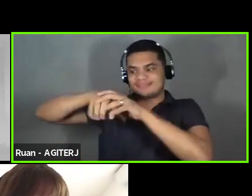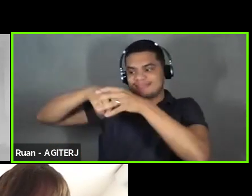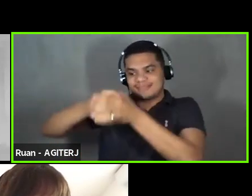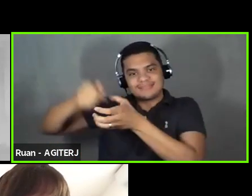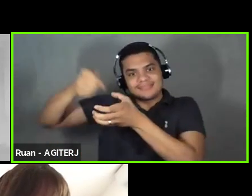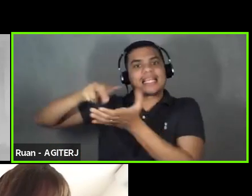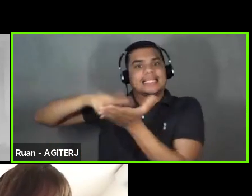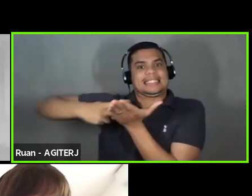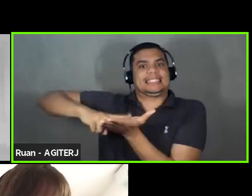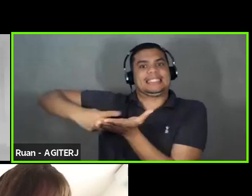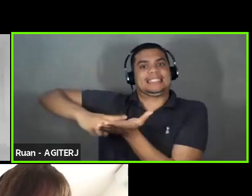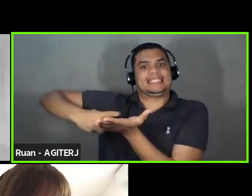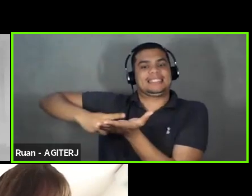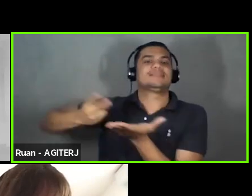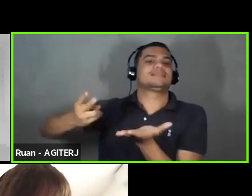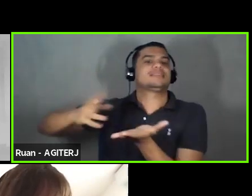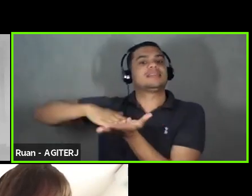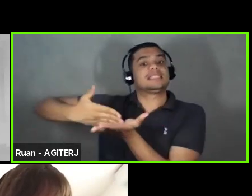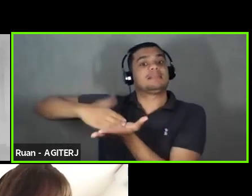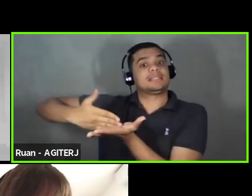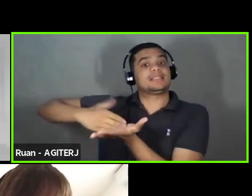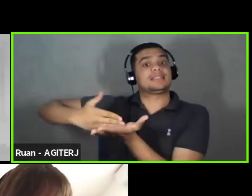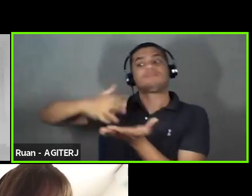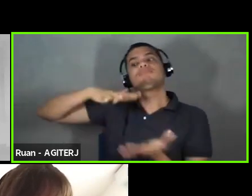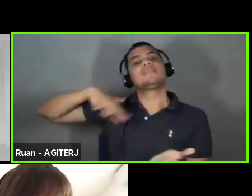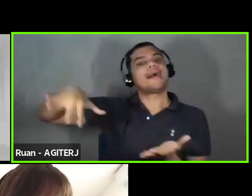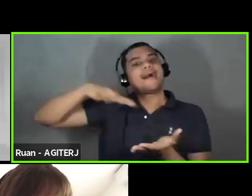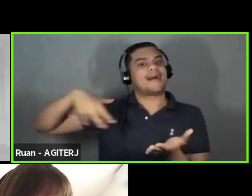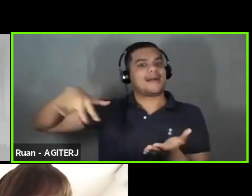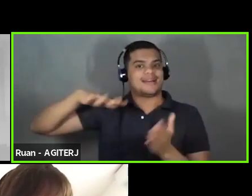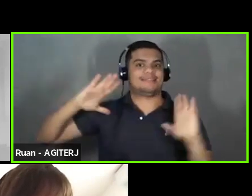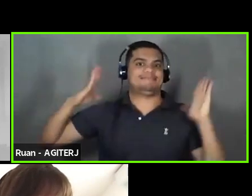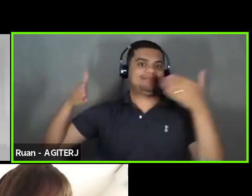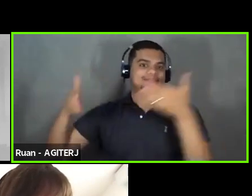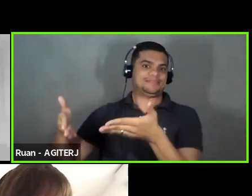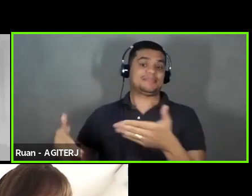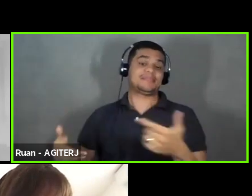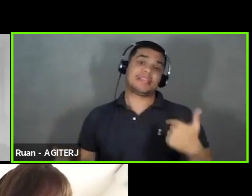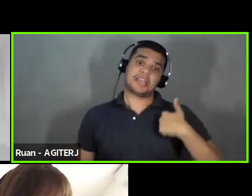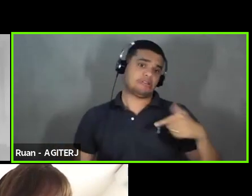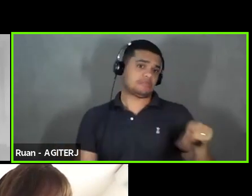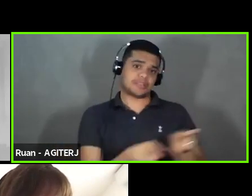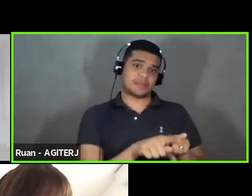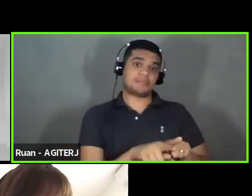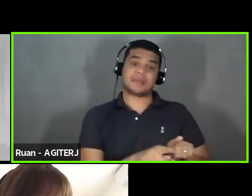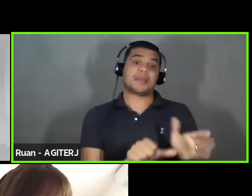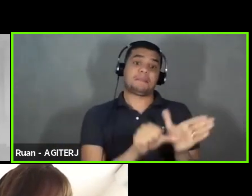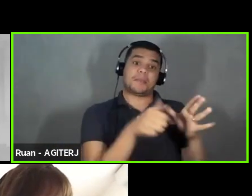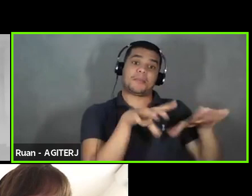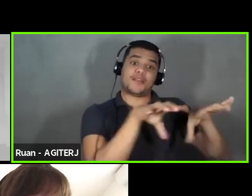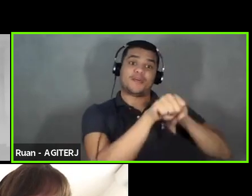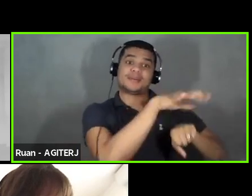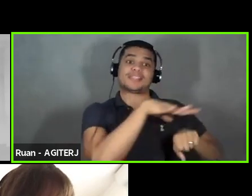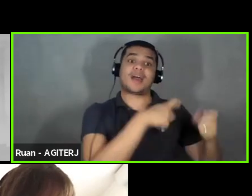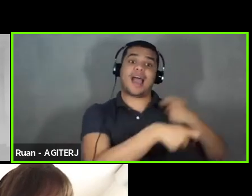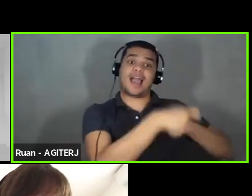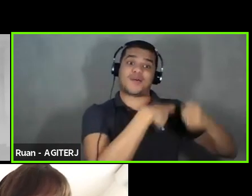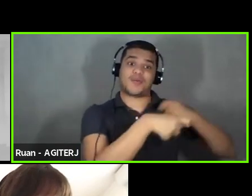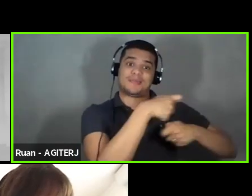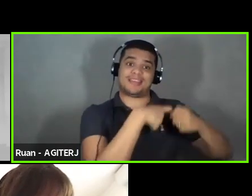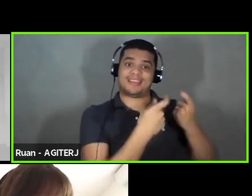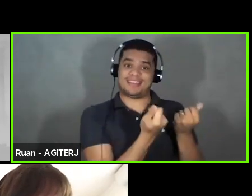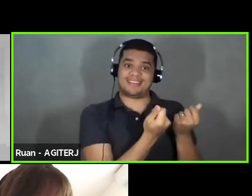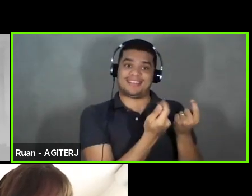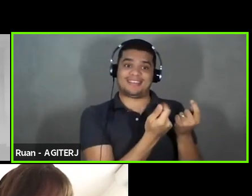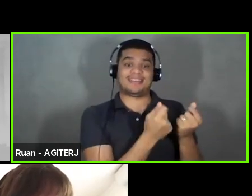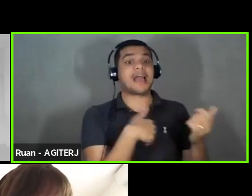de tradução ou de interpretação numa determinada área, né? Então, eu também, minha primeira formação é economia e eu até hoje traduzo muita